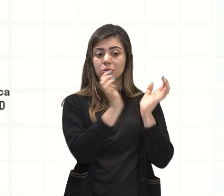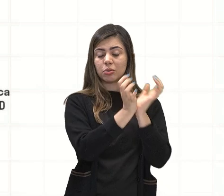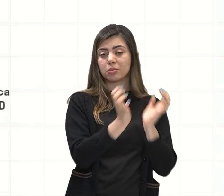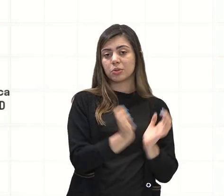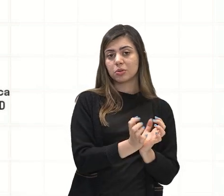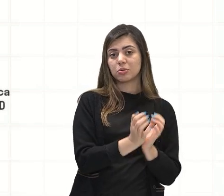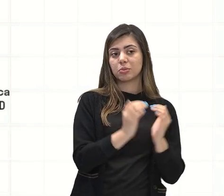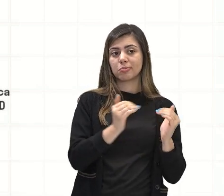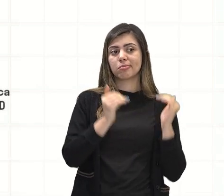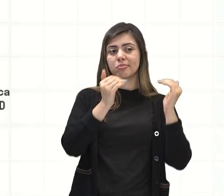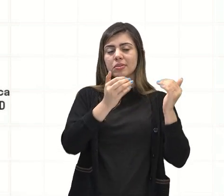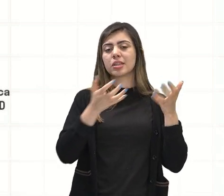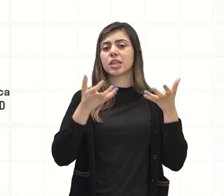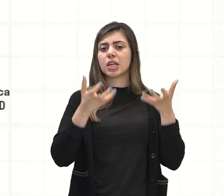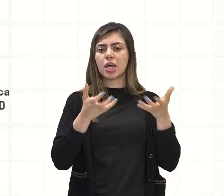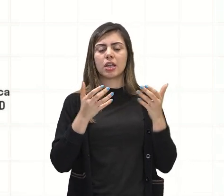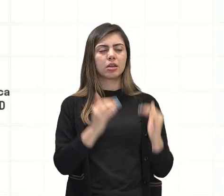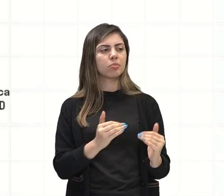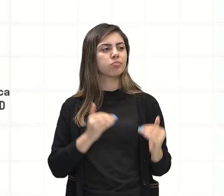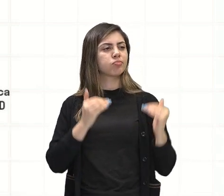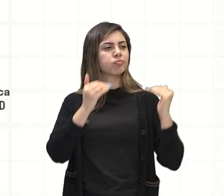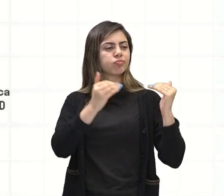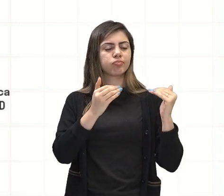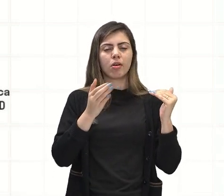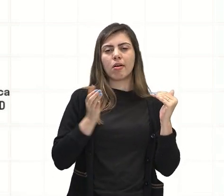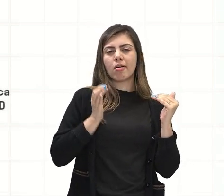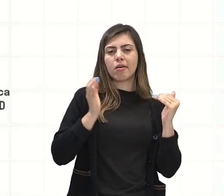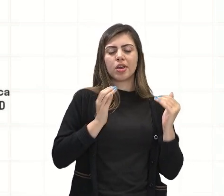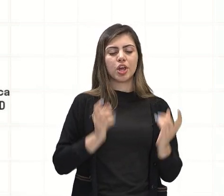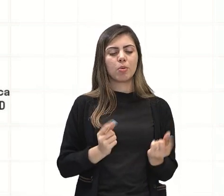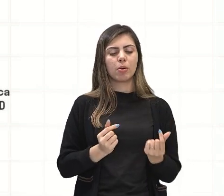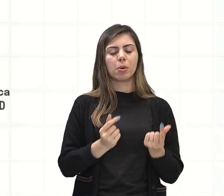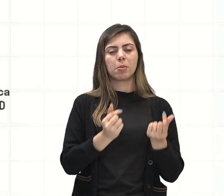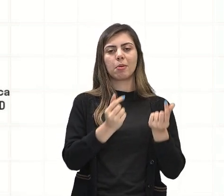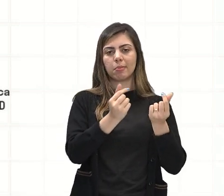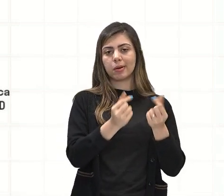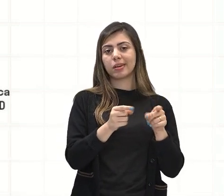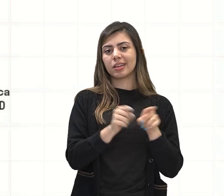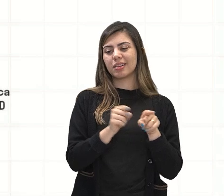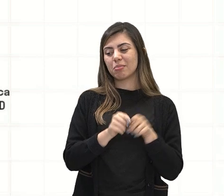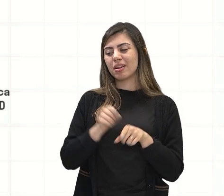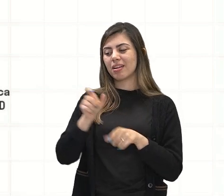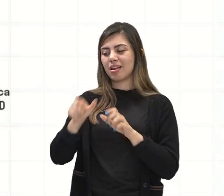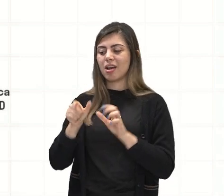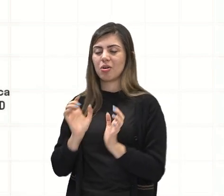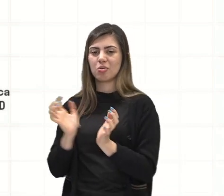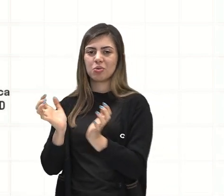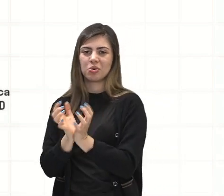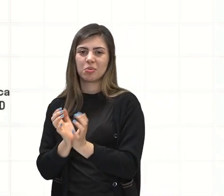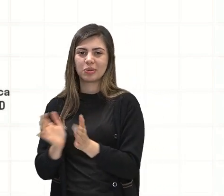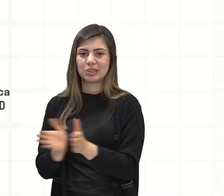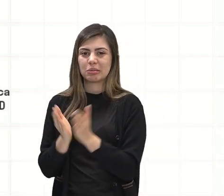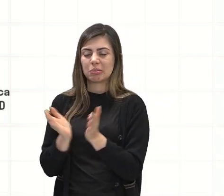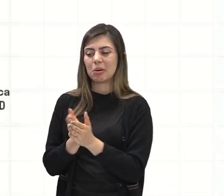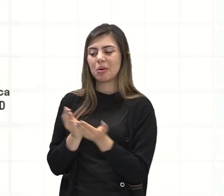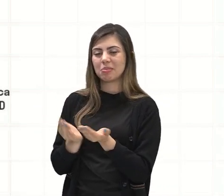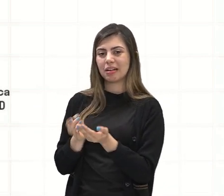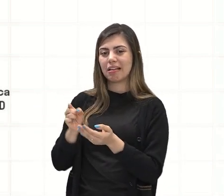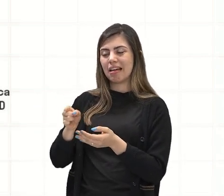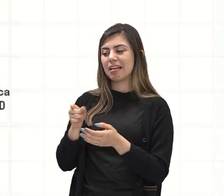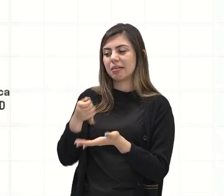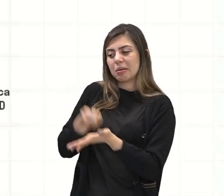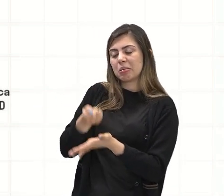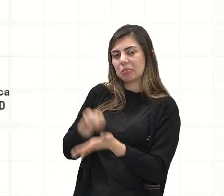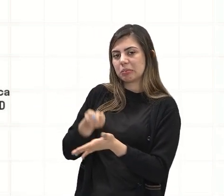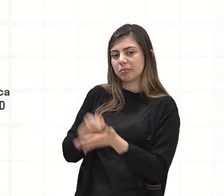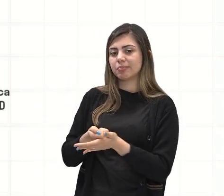de privilégios, de riqueza e explorando o terceiro Estado. Então aqui, ó, nessa imagem,